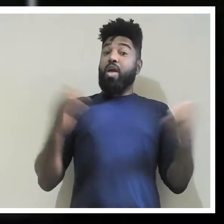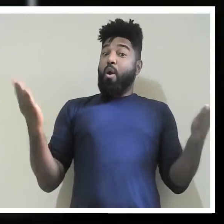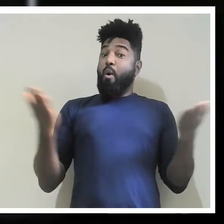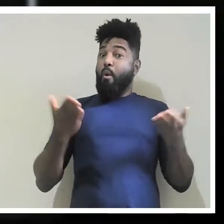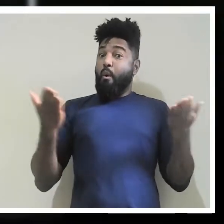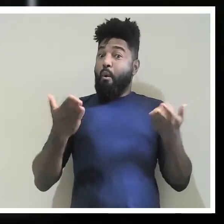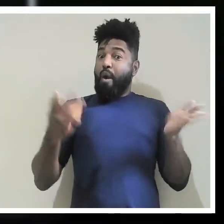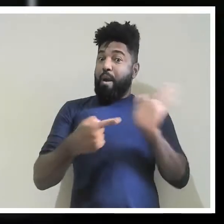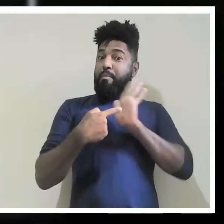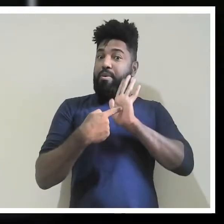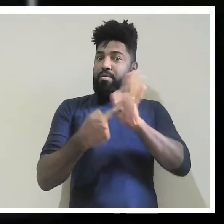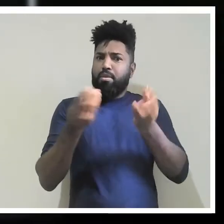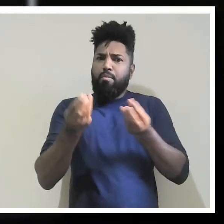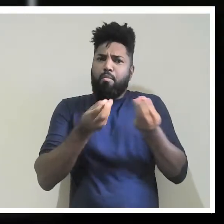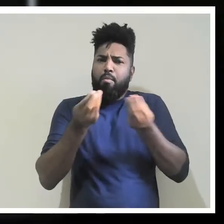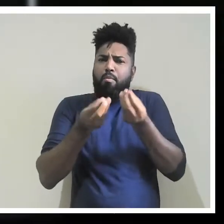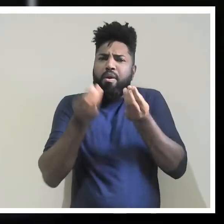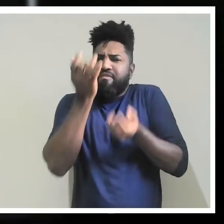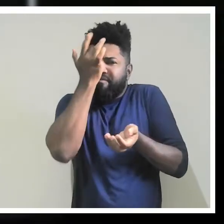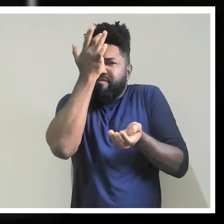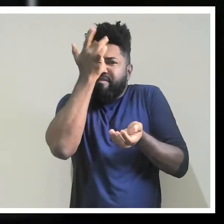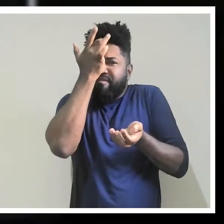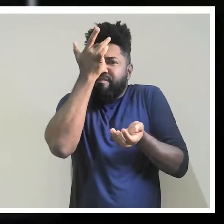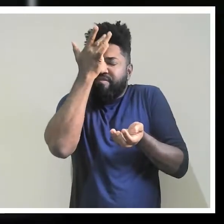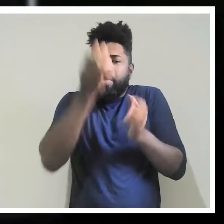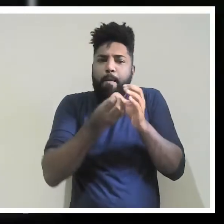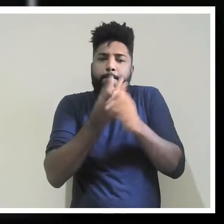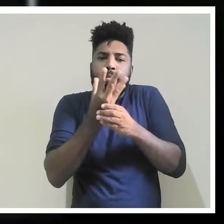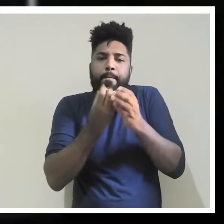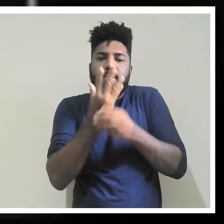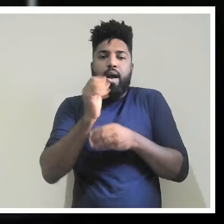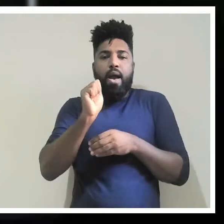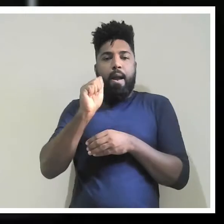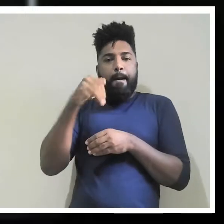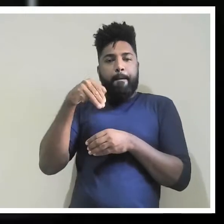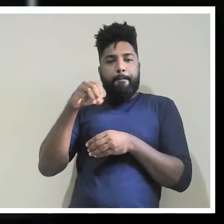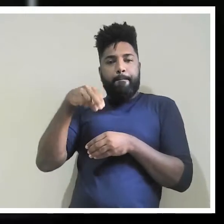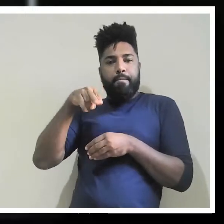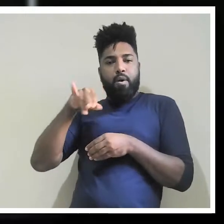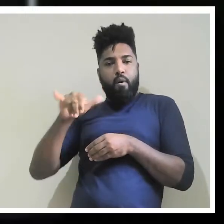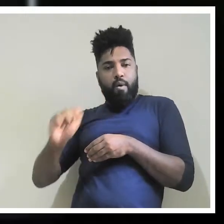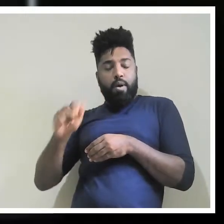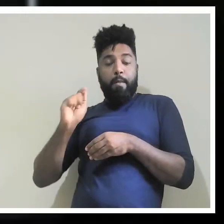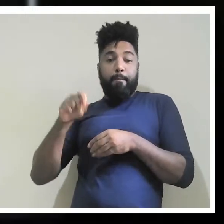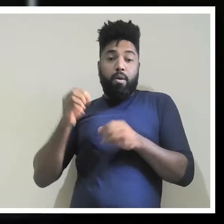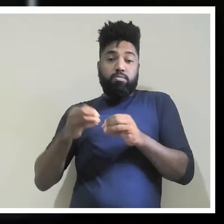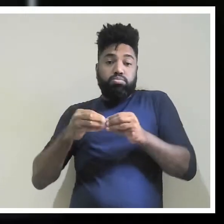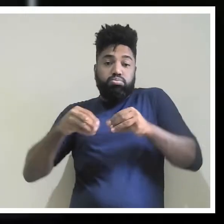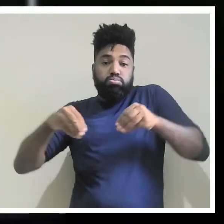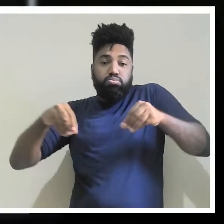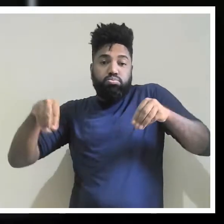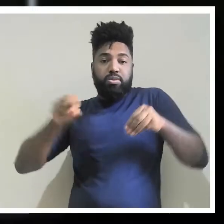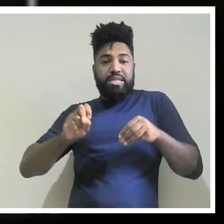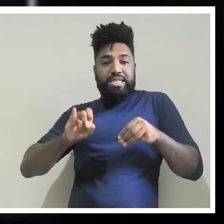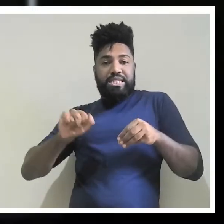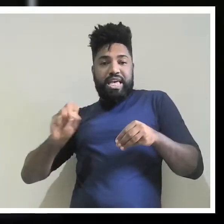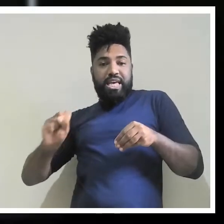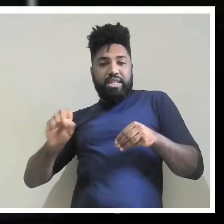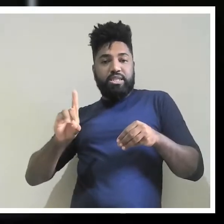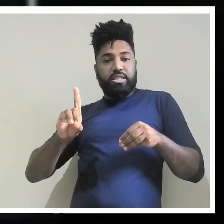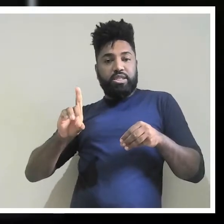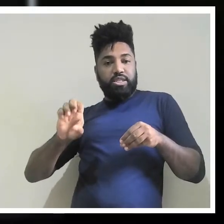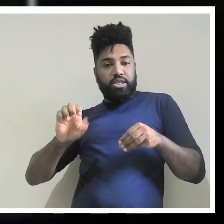nós vamos apresentar uma maneira simples de fazer um gerador de amônia que permite a produção de vários sais de amônio. Além disso,